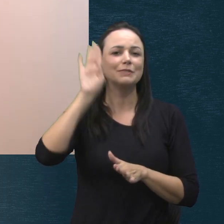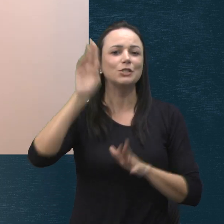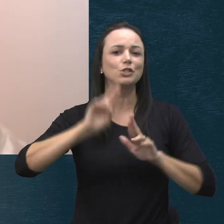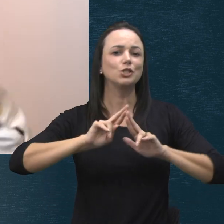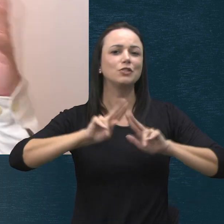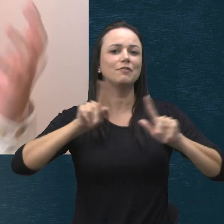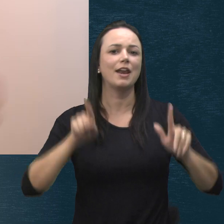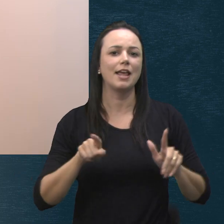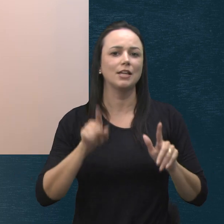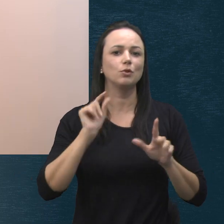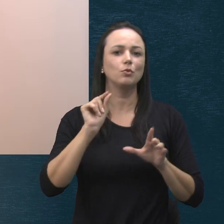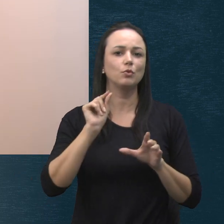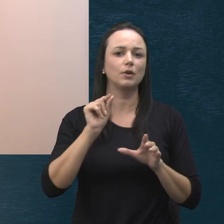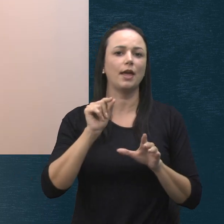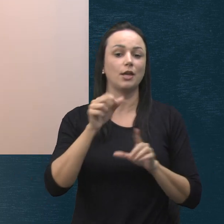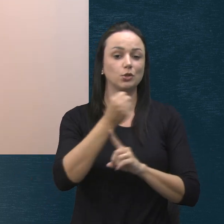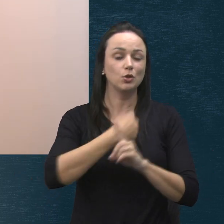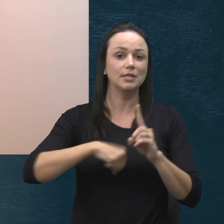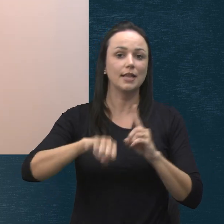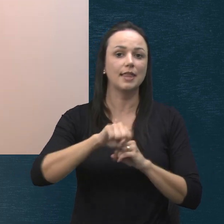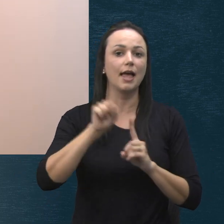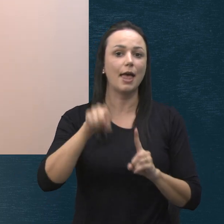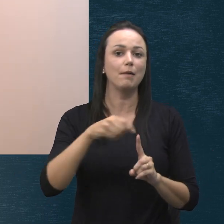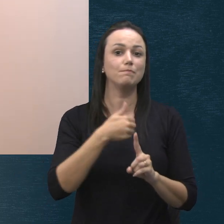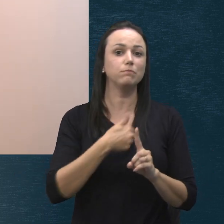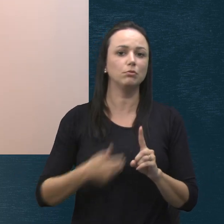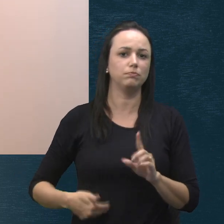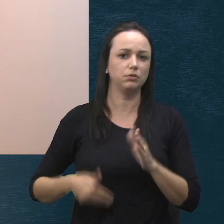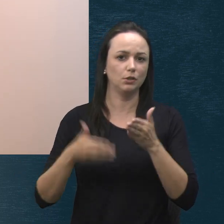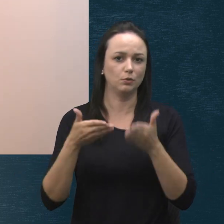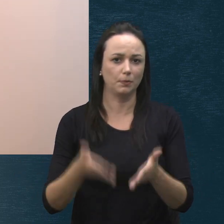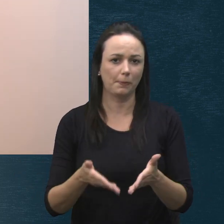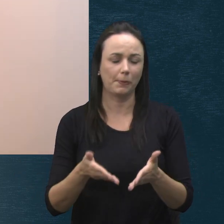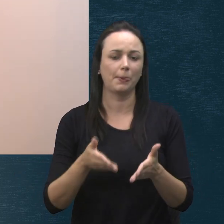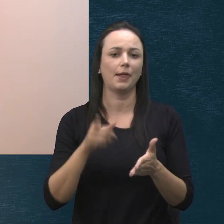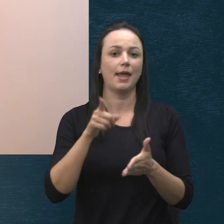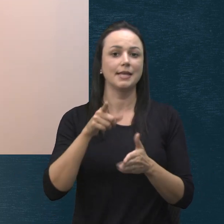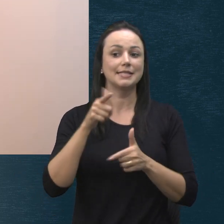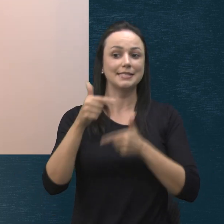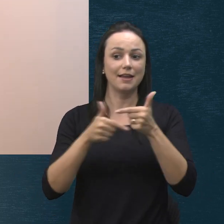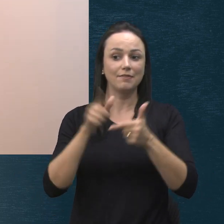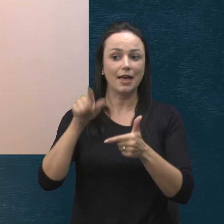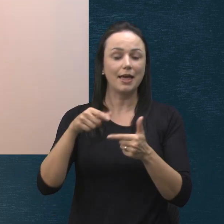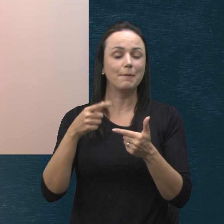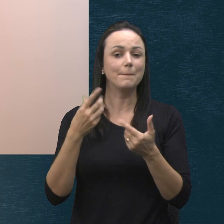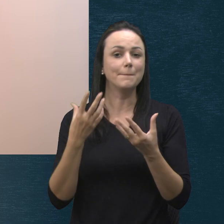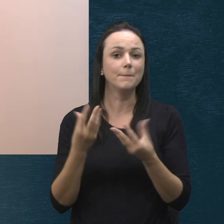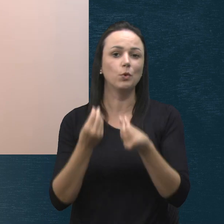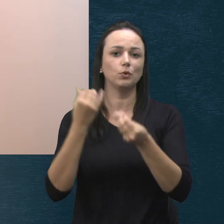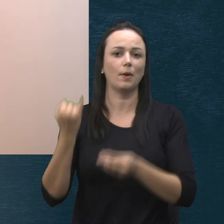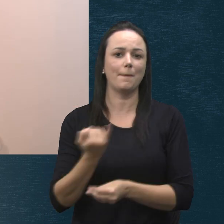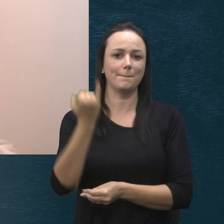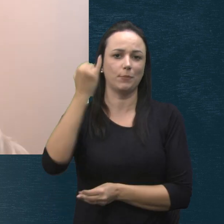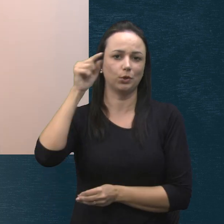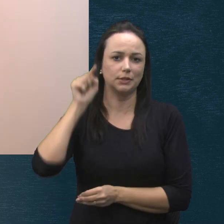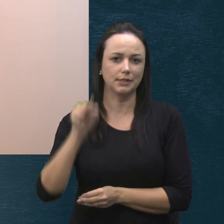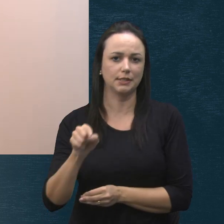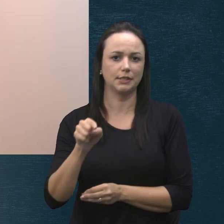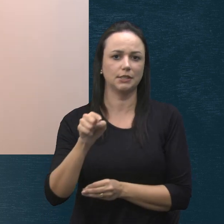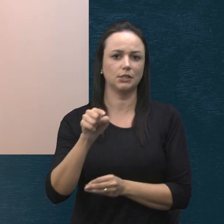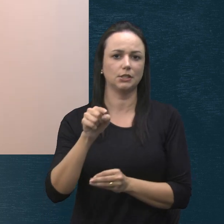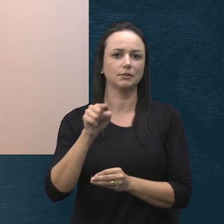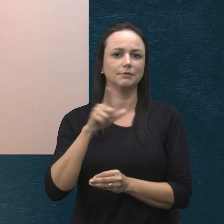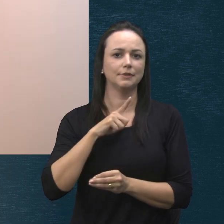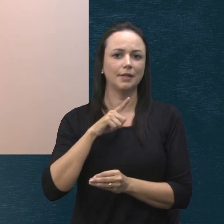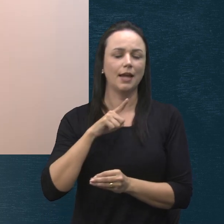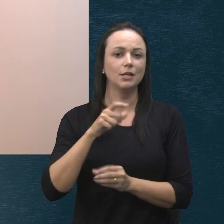é pública, a sociedade considera que aqueles serviços eles são tão importantes, eles têm um papel social